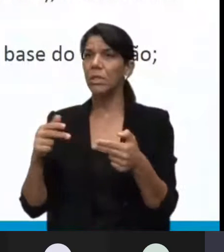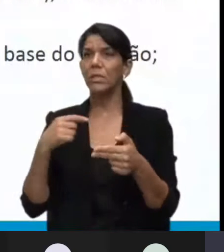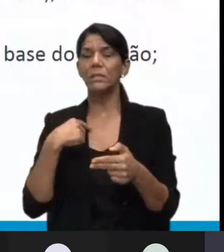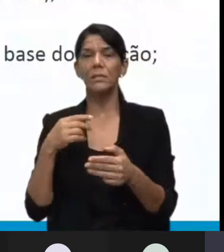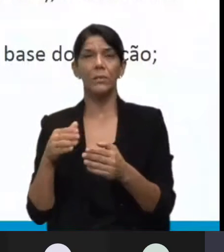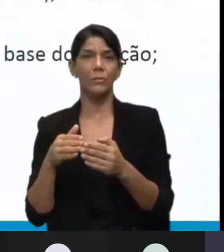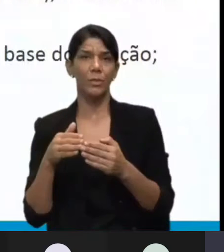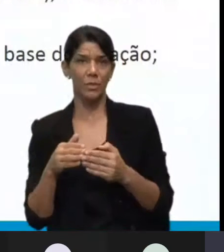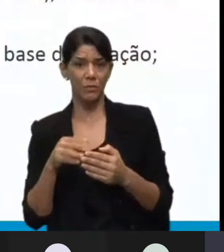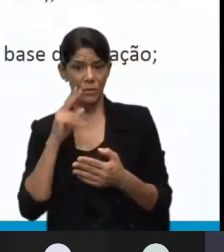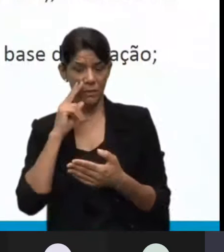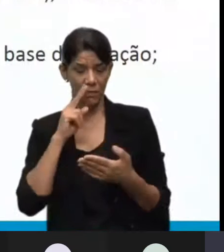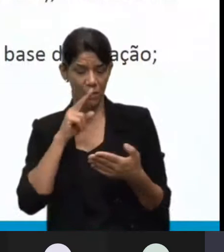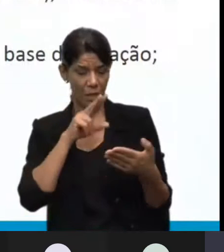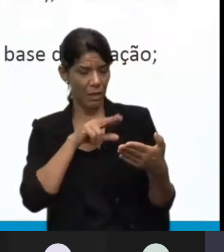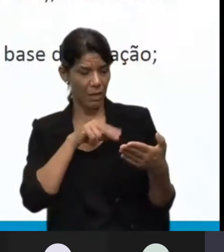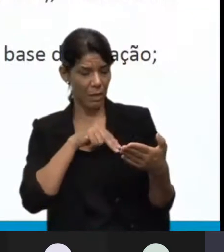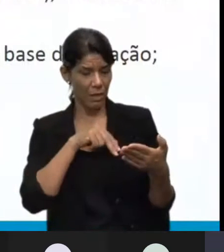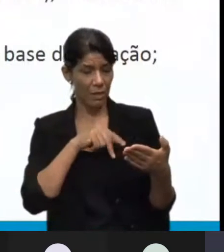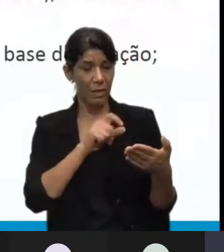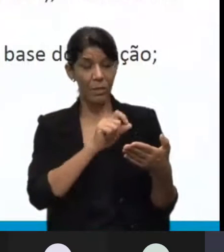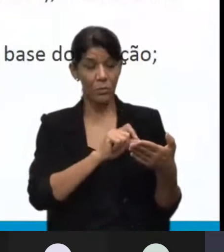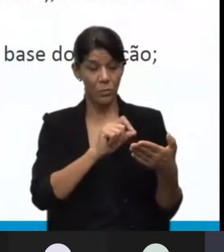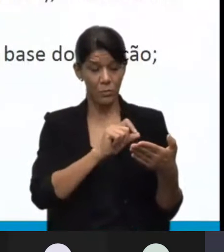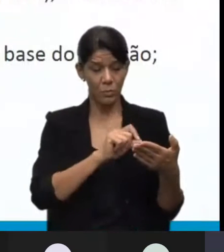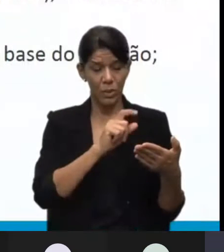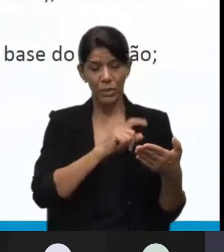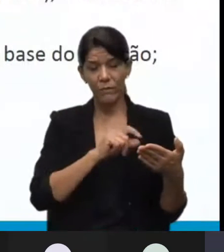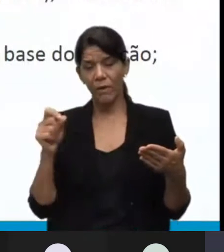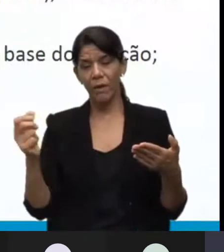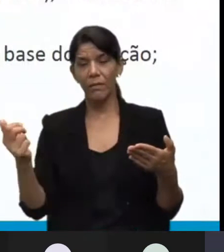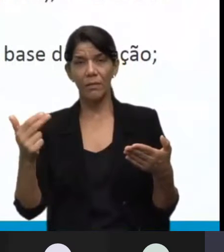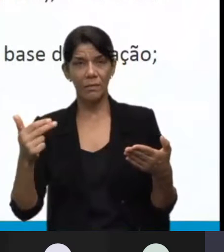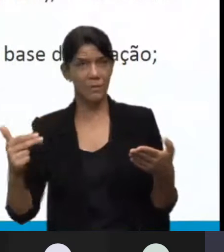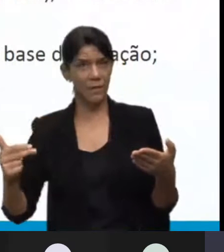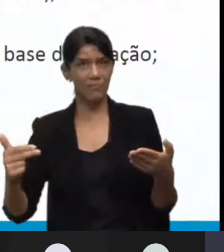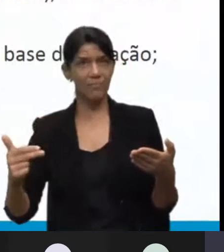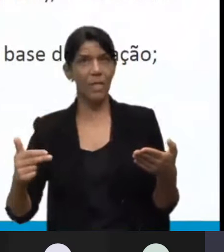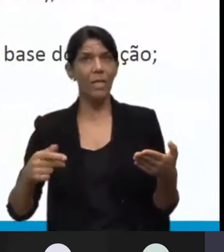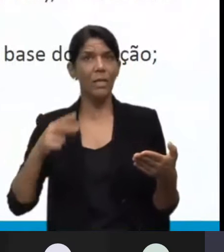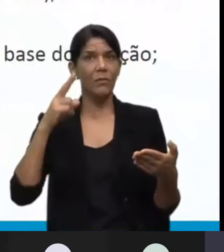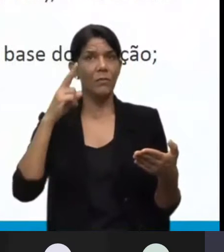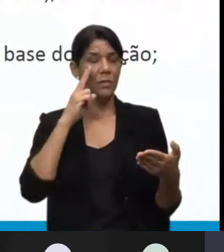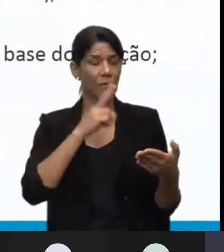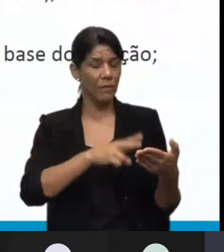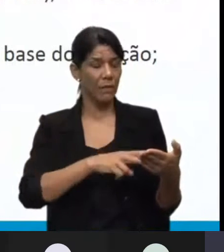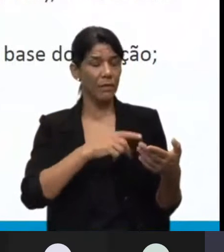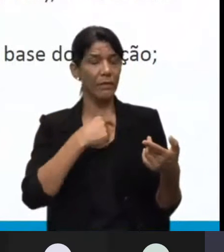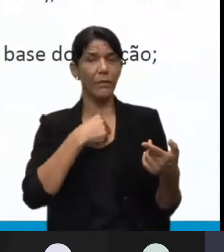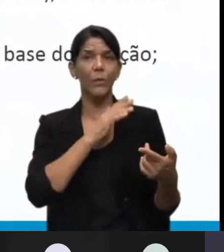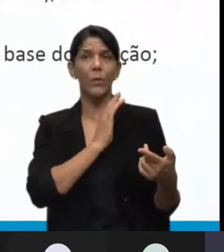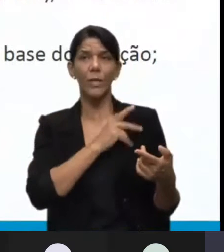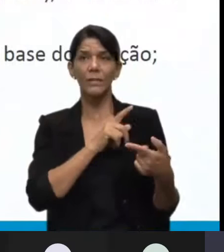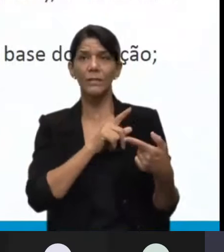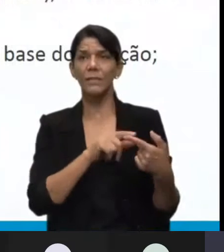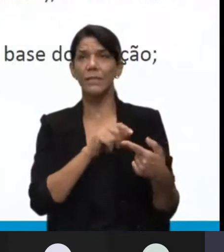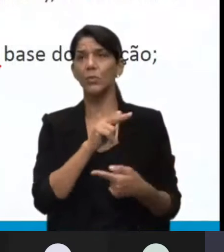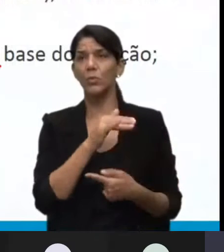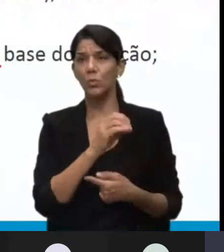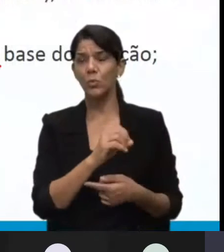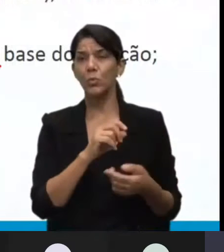são solicitadas aqui no desenvolvimento da nossa prática. Então, é ápice do coração, faces cardíacas, os